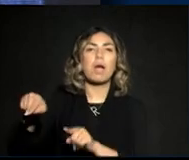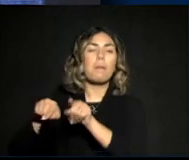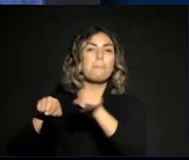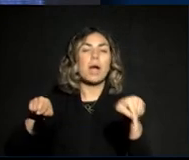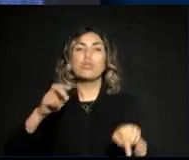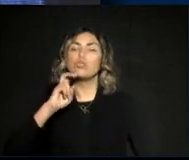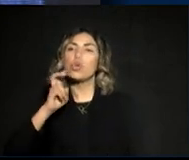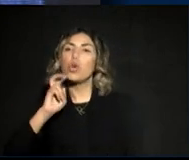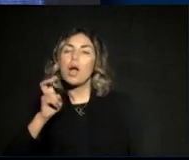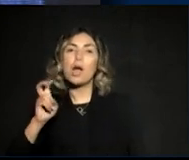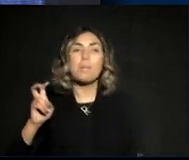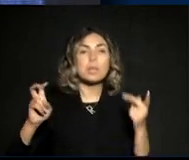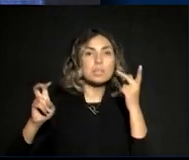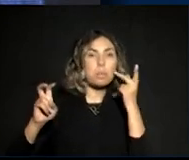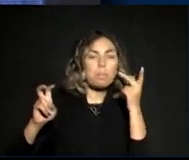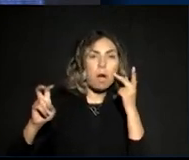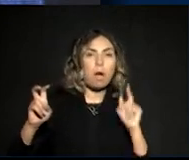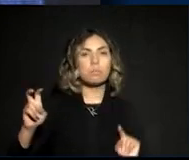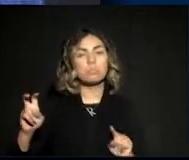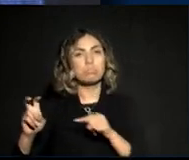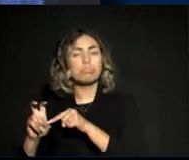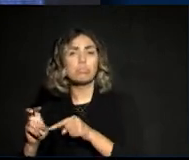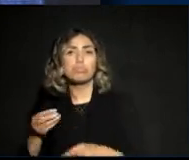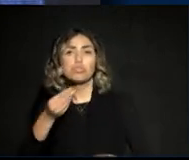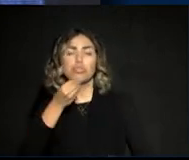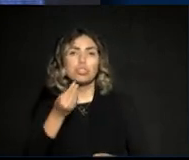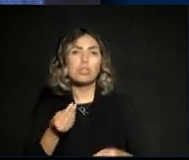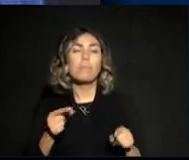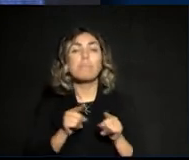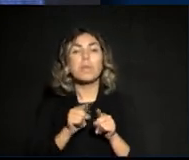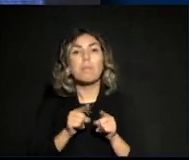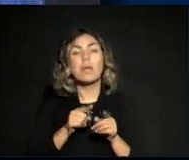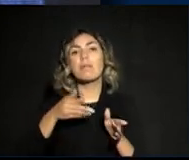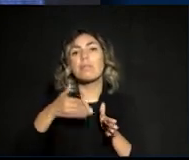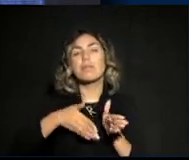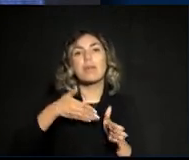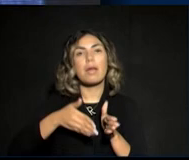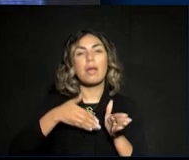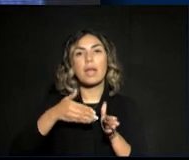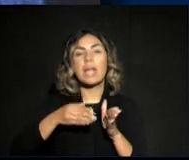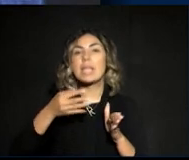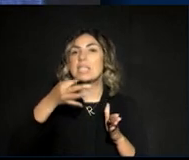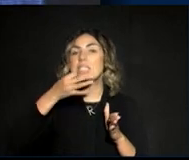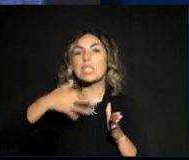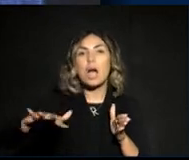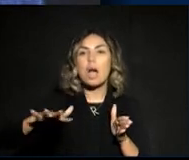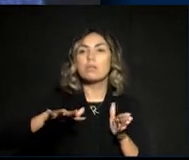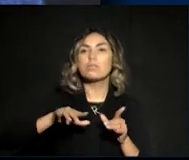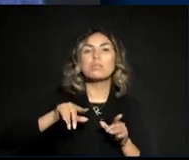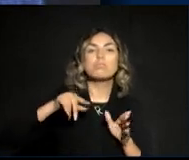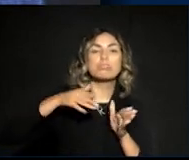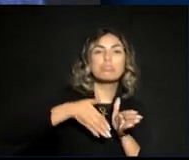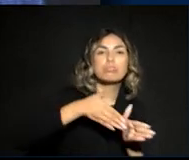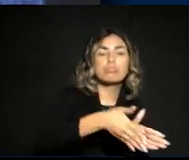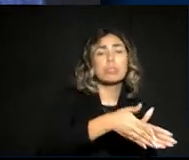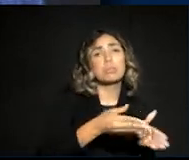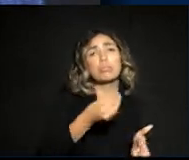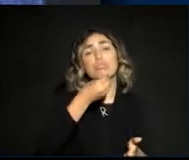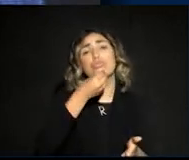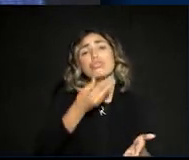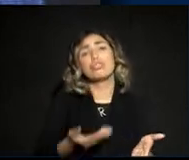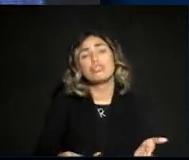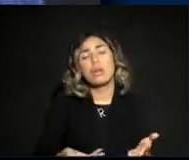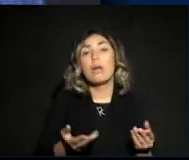intensidade Sorocaba São Paulo para São José dos Campos a descida ferroviária de passageiros para Baixada Santista dá para